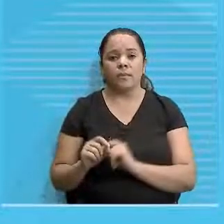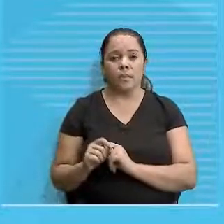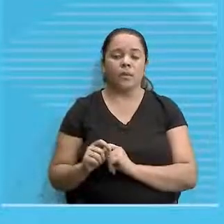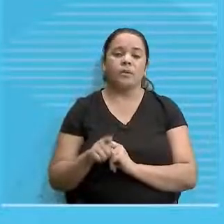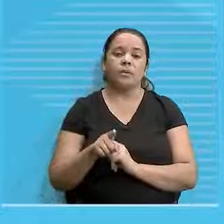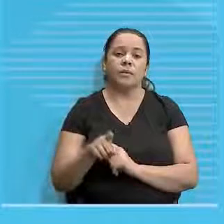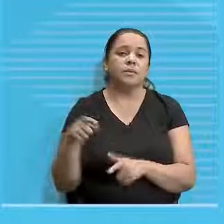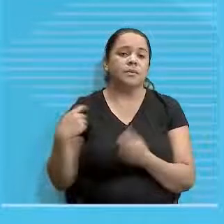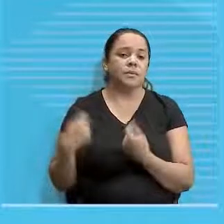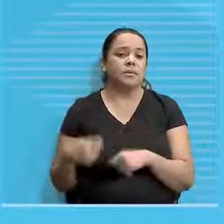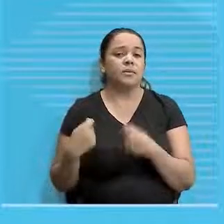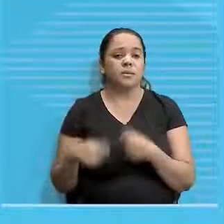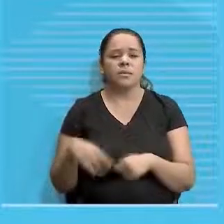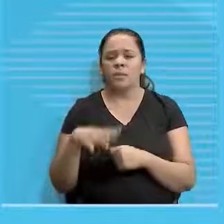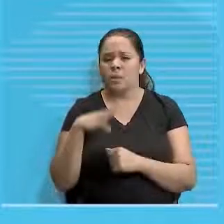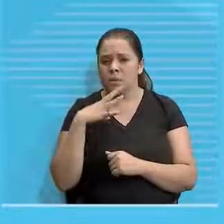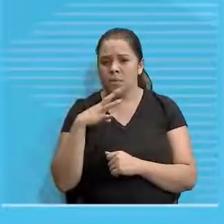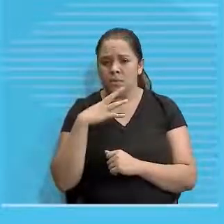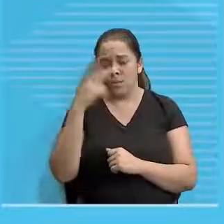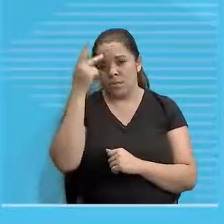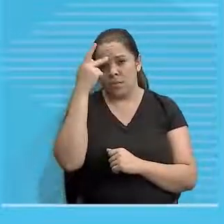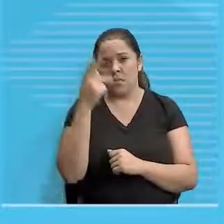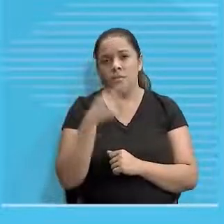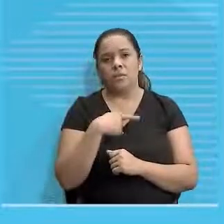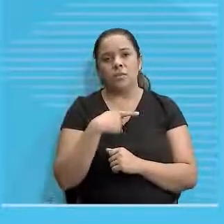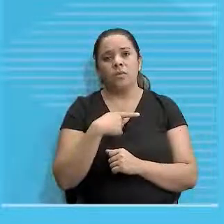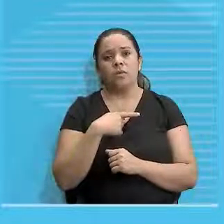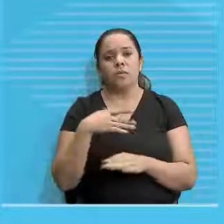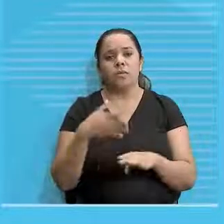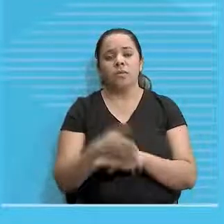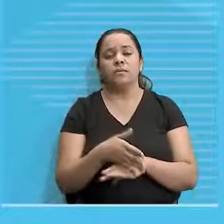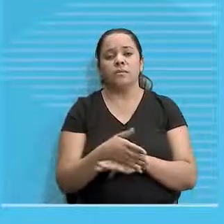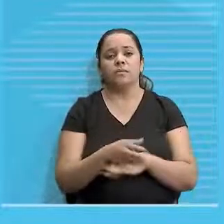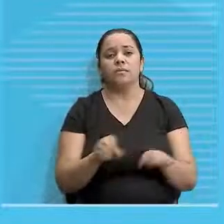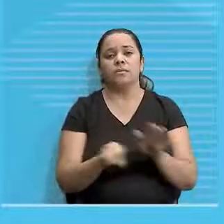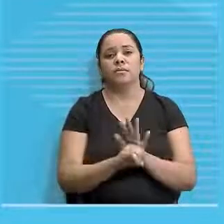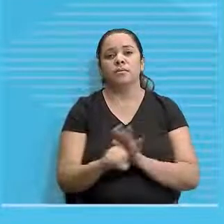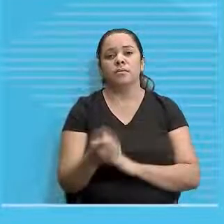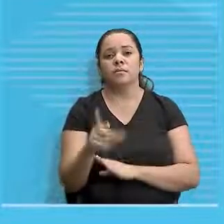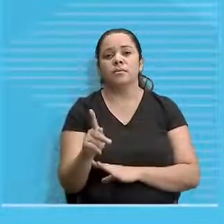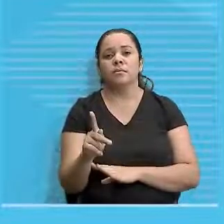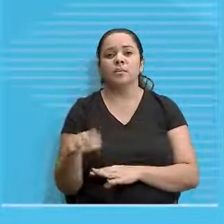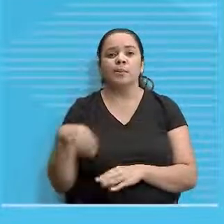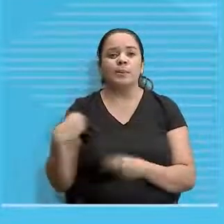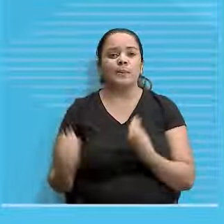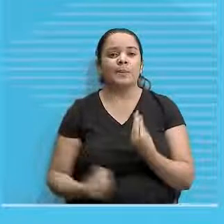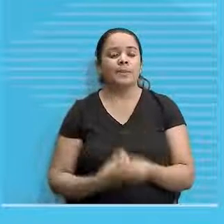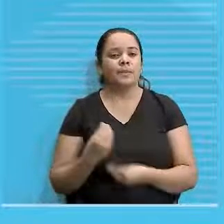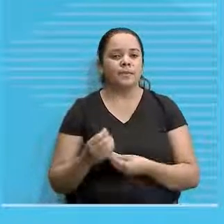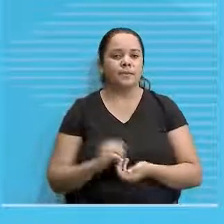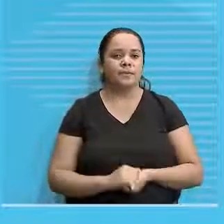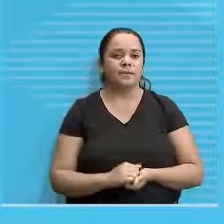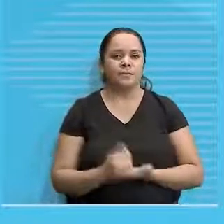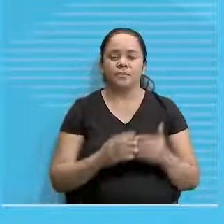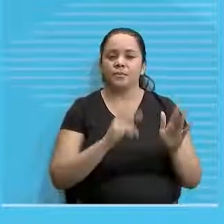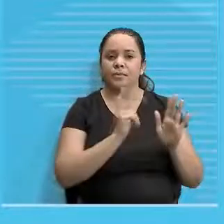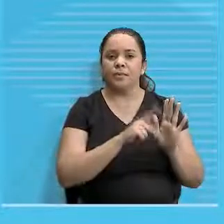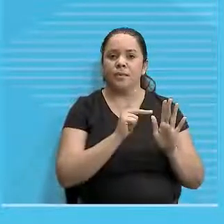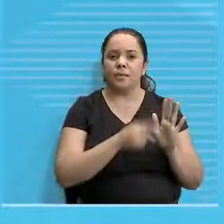sua identidade. Né? A gente diz assim, então o projeto de vida lá, quando começou a ser discutido